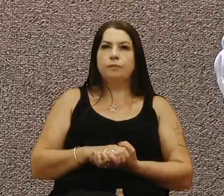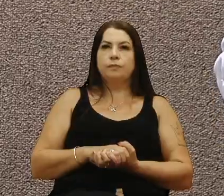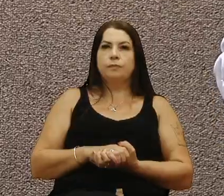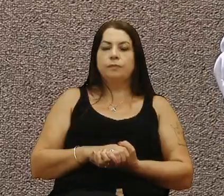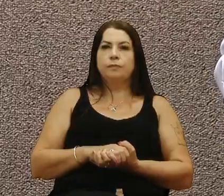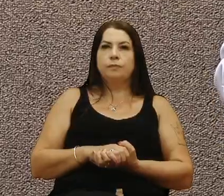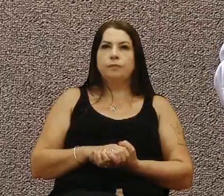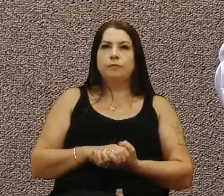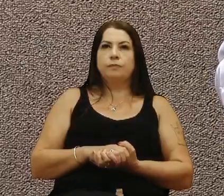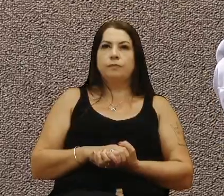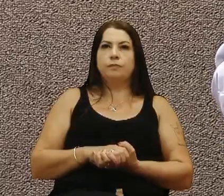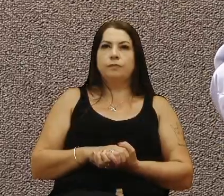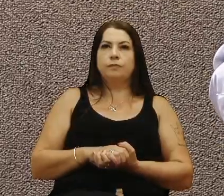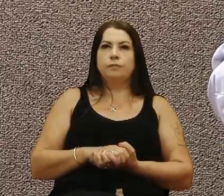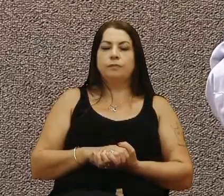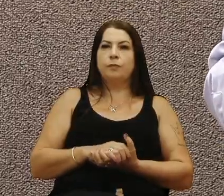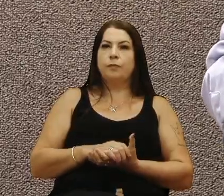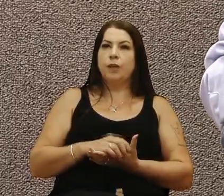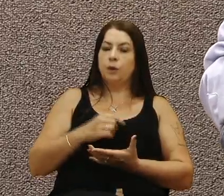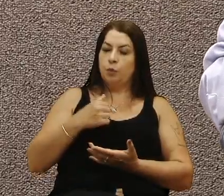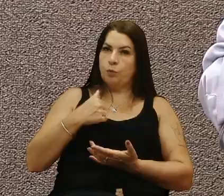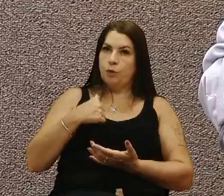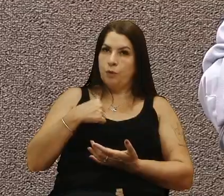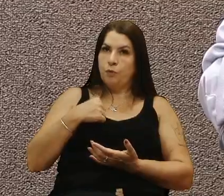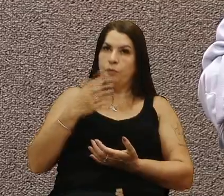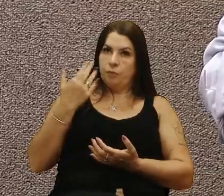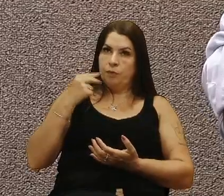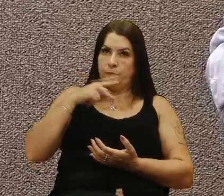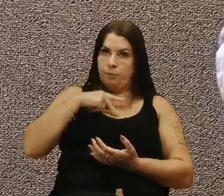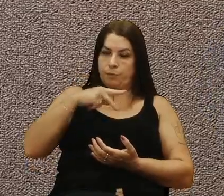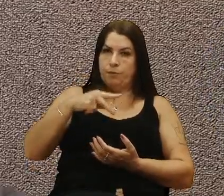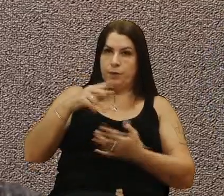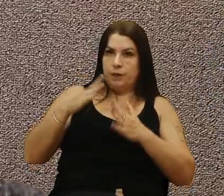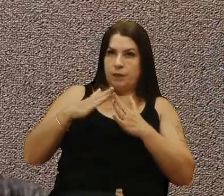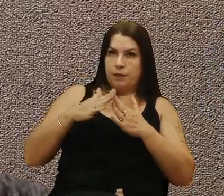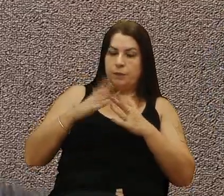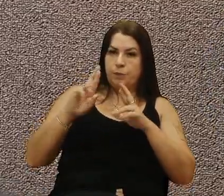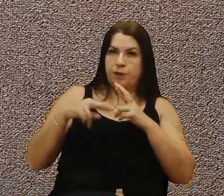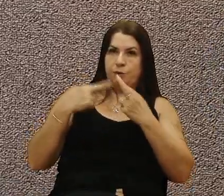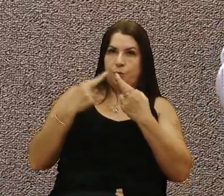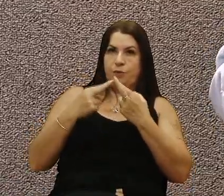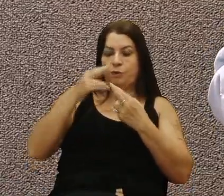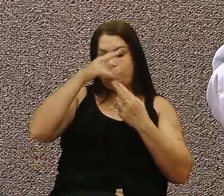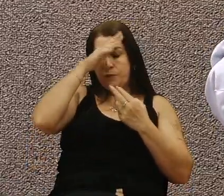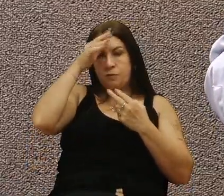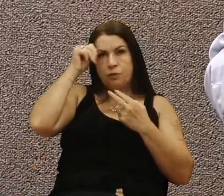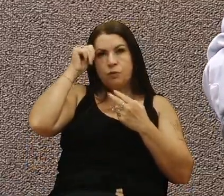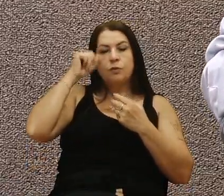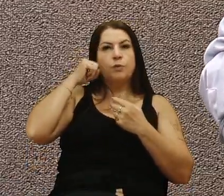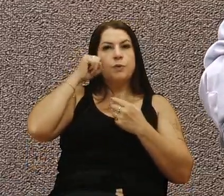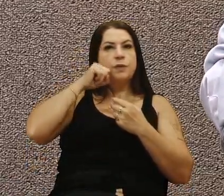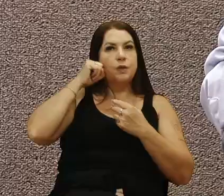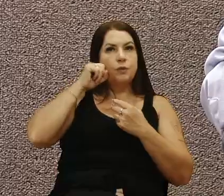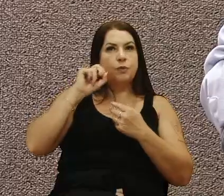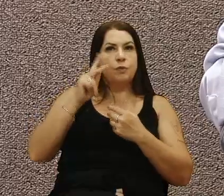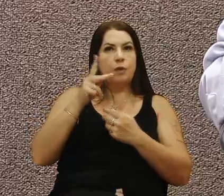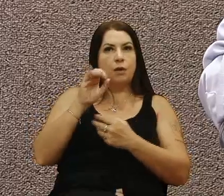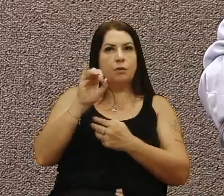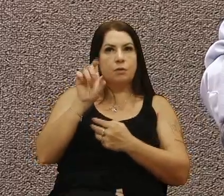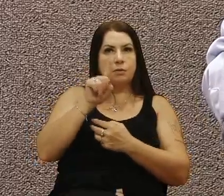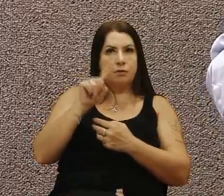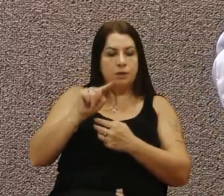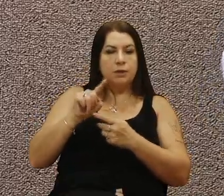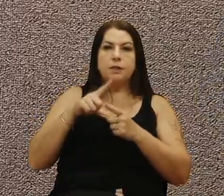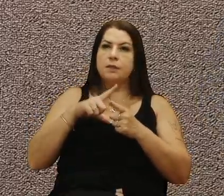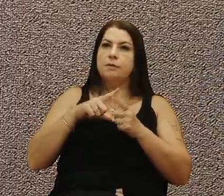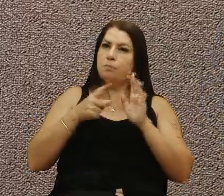quando eu estive presidente desta casa, numa reunião na prefeitura, o senador Reis